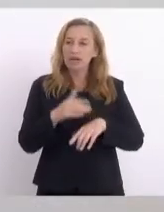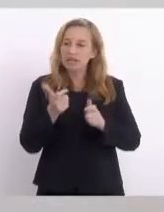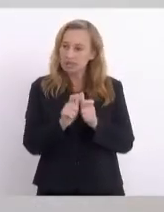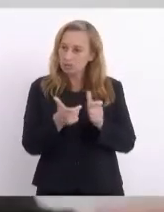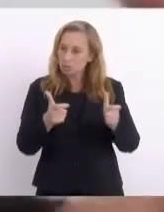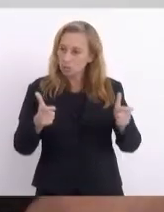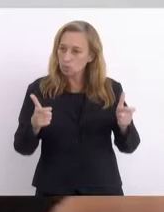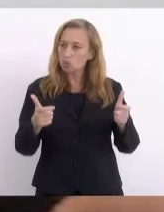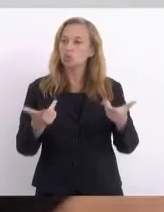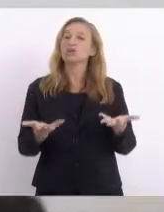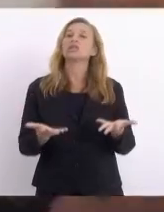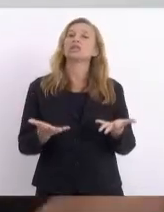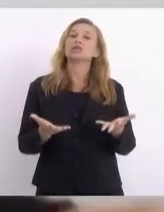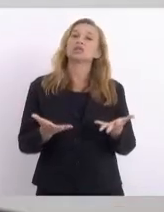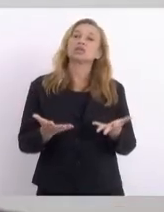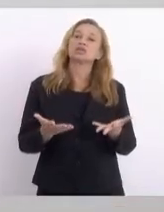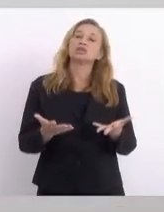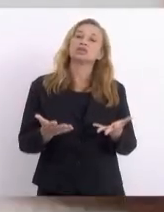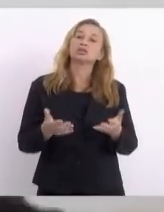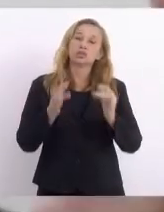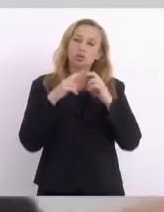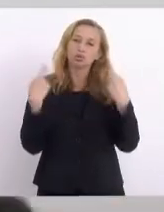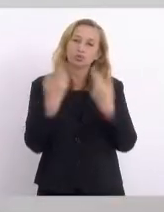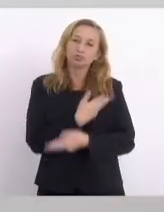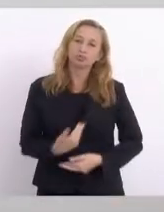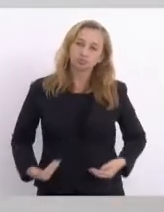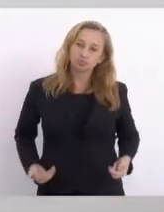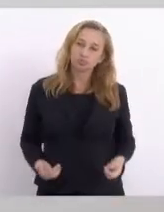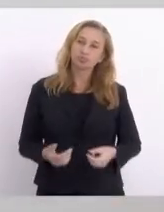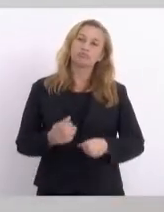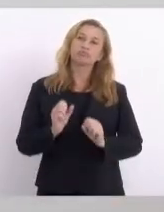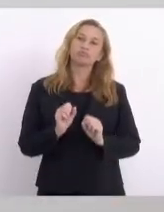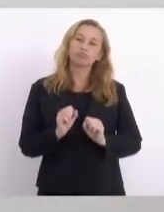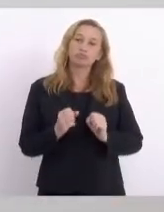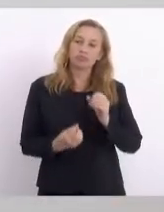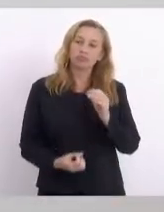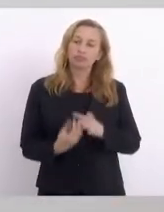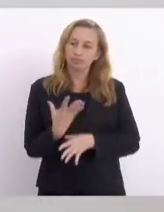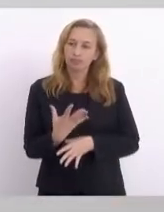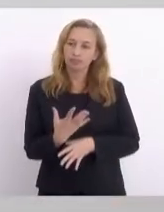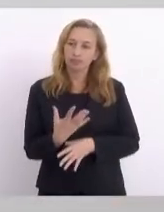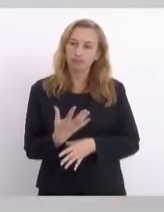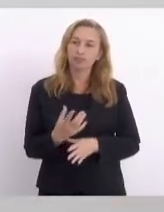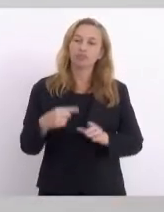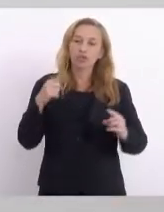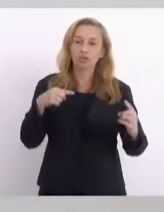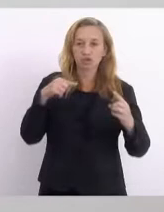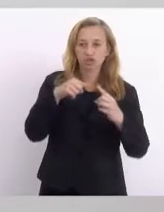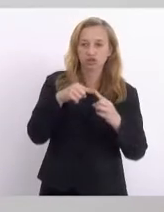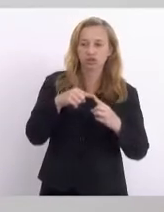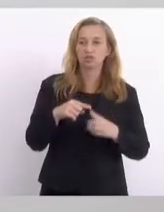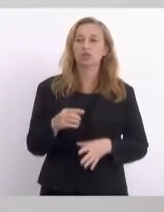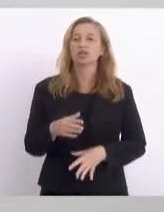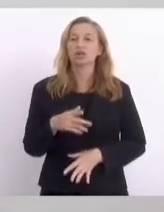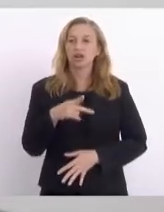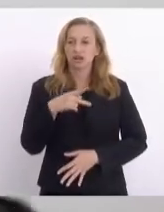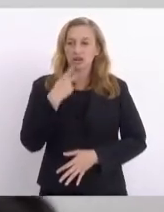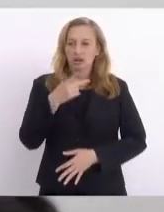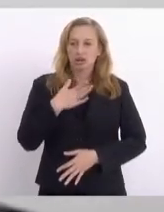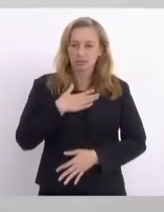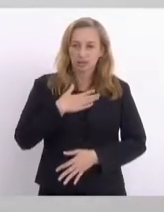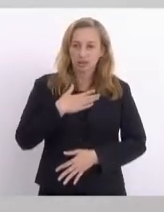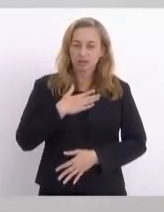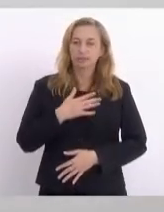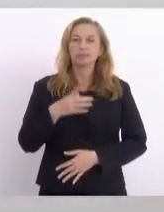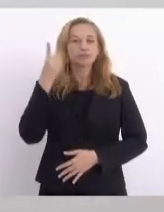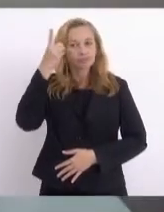ampla, exatamente através de audiências públicas que deverão ser realizadas com este objetivo. Eram essas considerações,